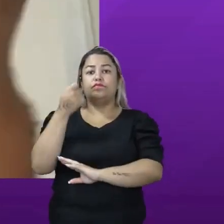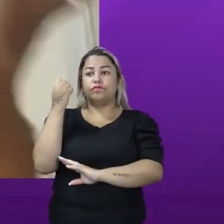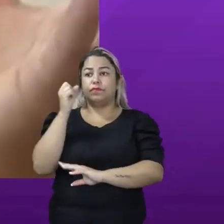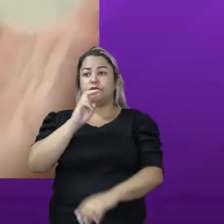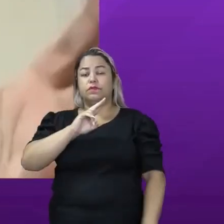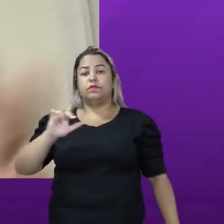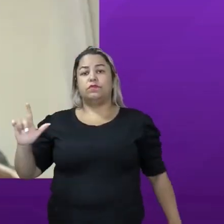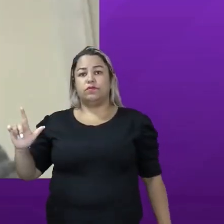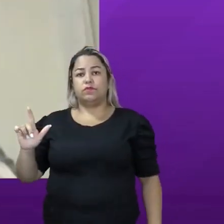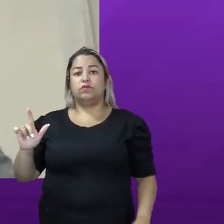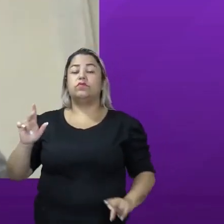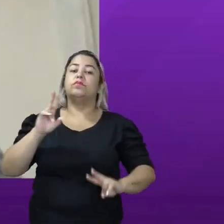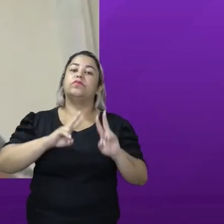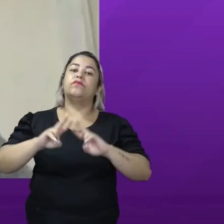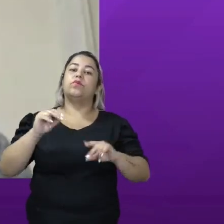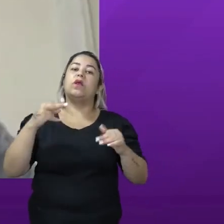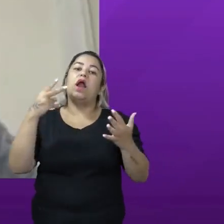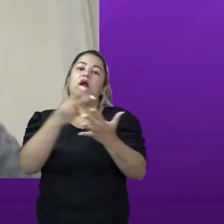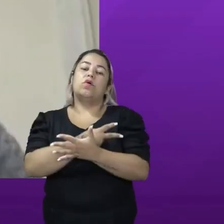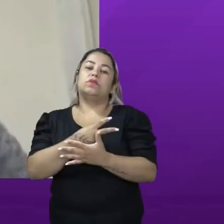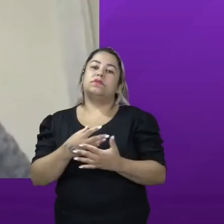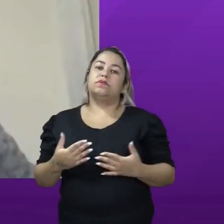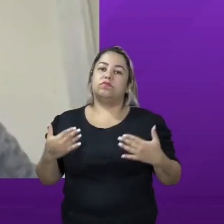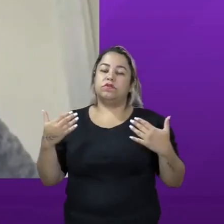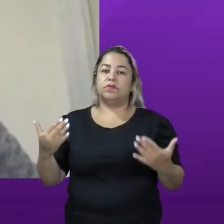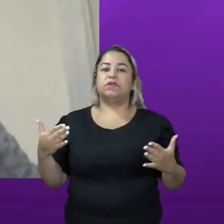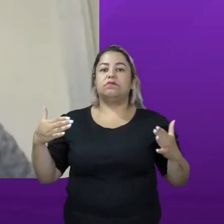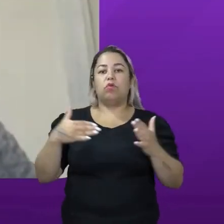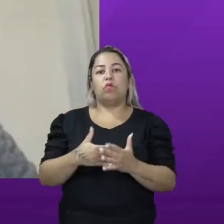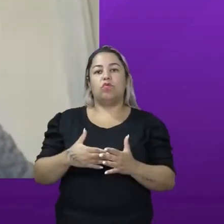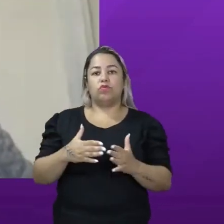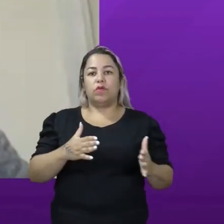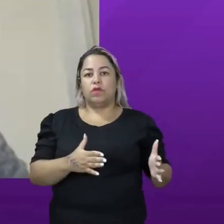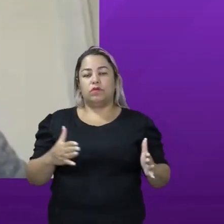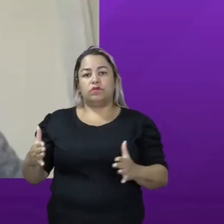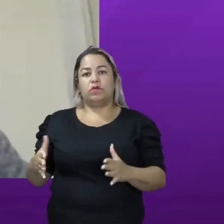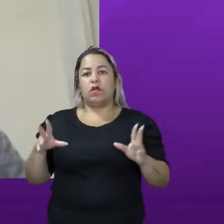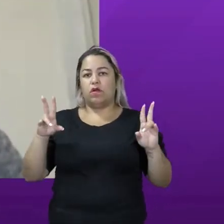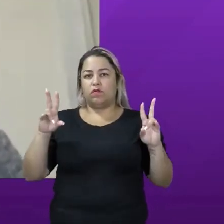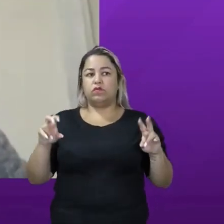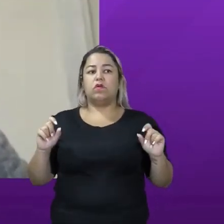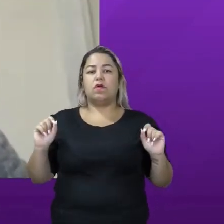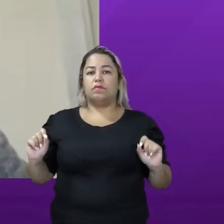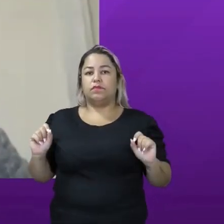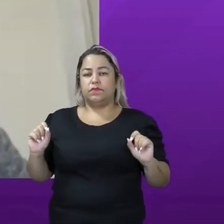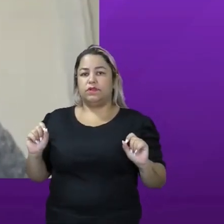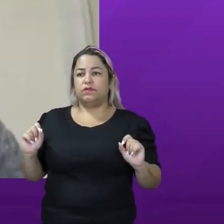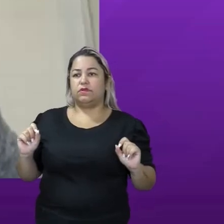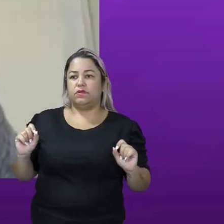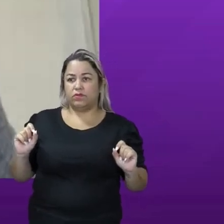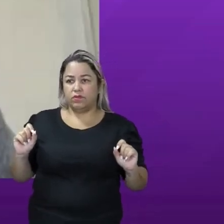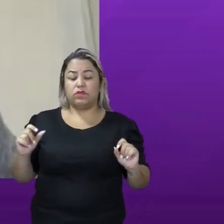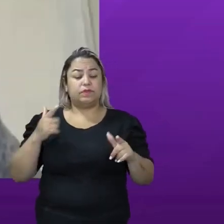mundo viu o que aconteceu nessa última quadra sobre a égide